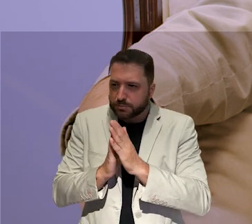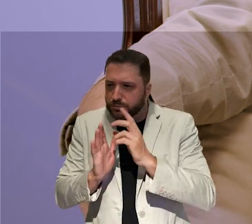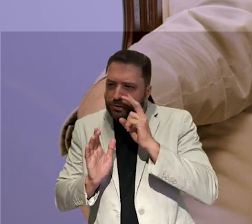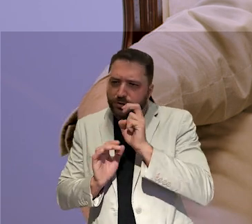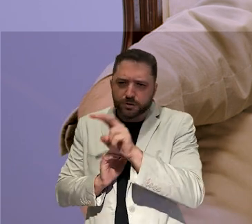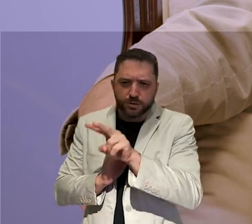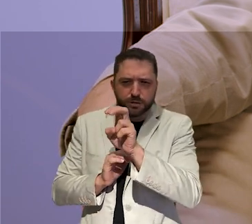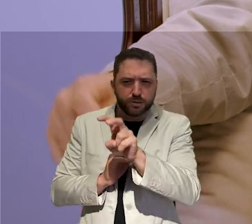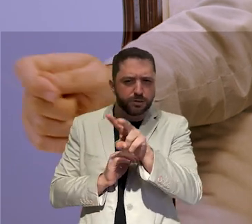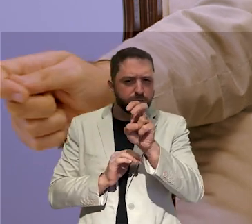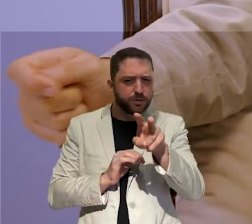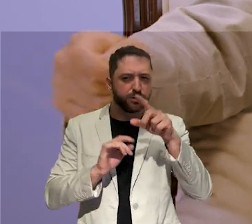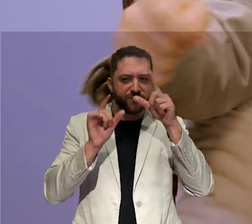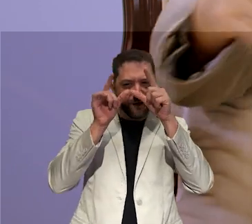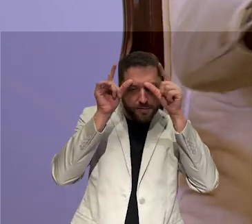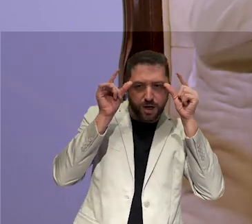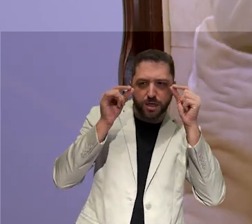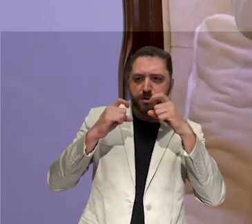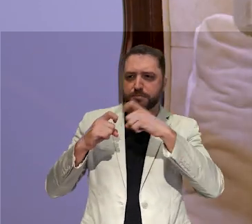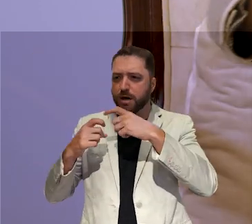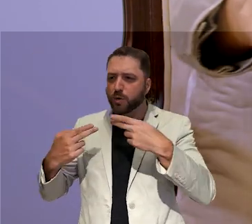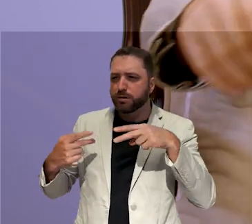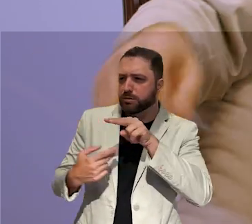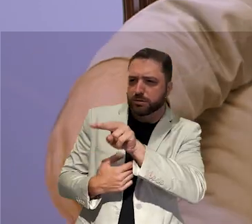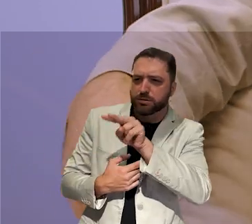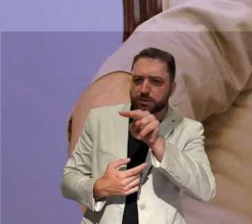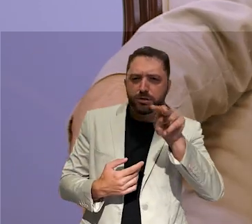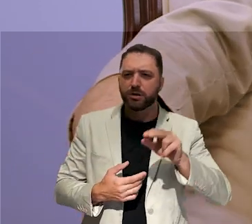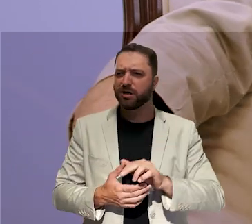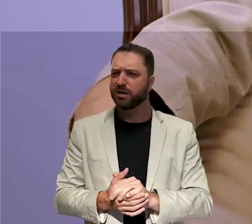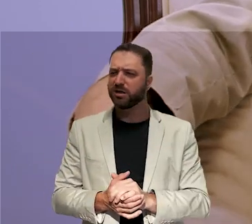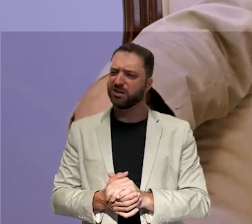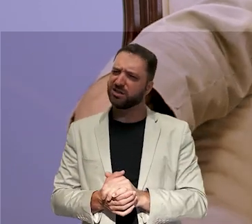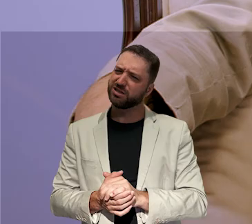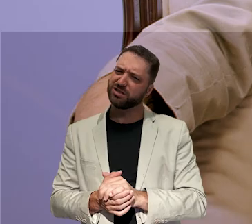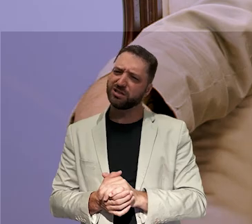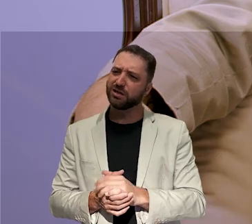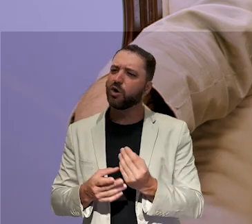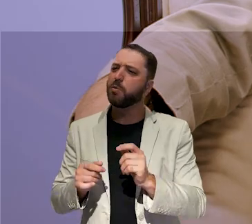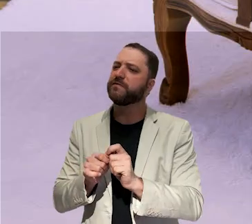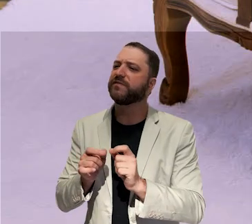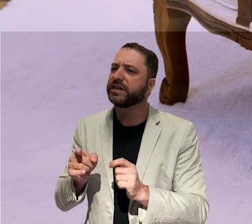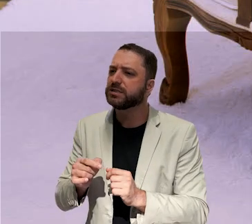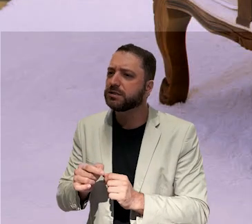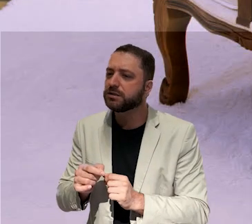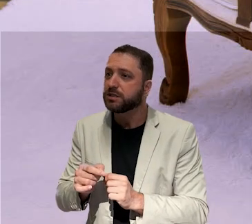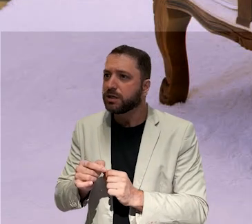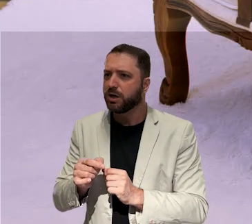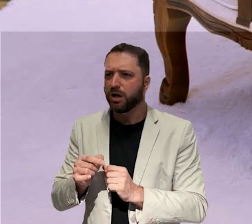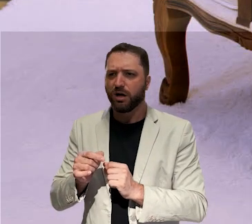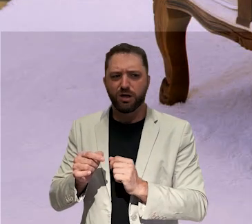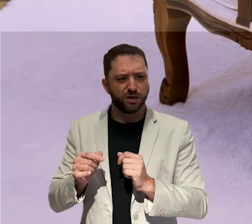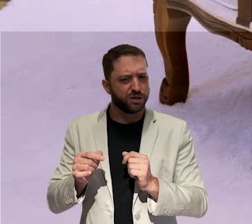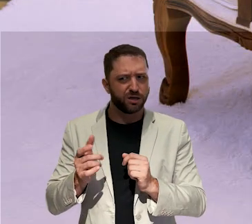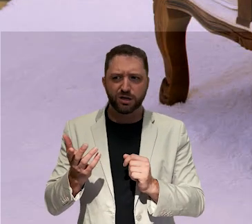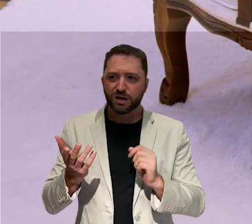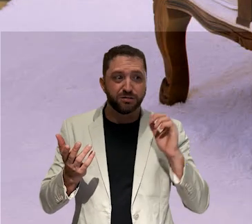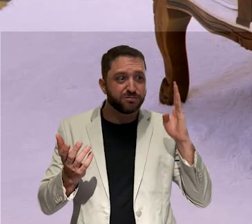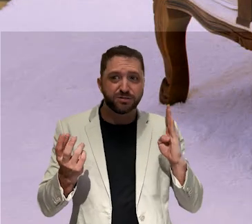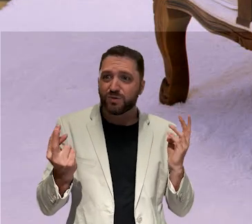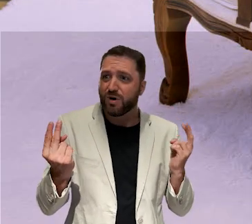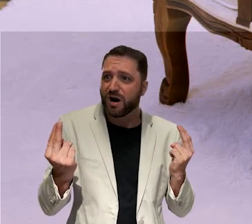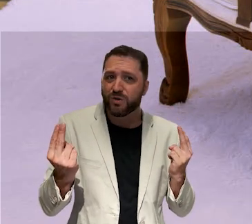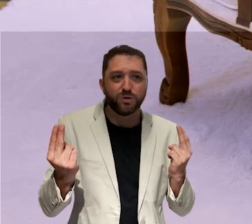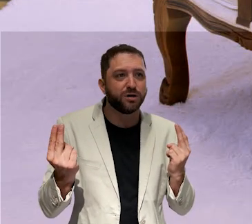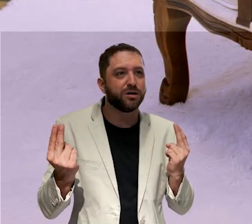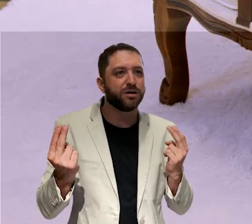Aí eu comecei a ver a conduta ali, enfermaria, até olhava e falava assim com ele. Mas aqui é feito assim também? Quer